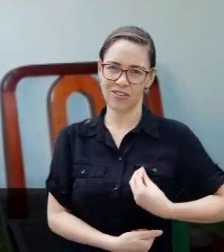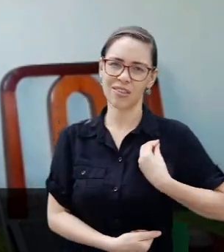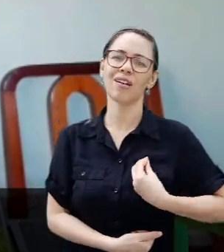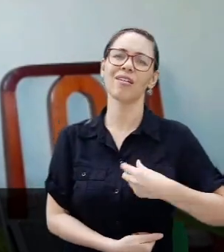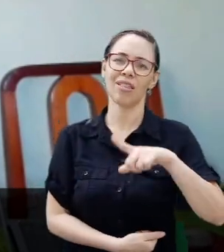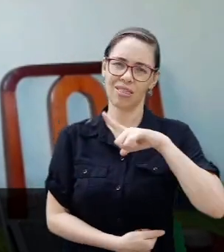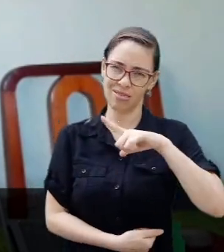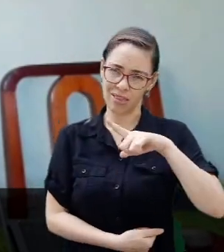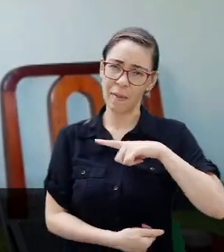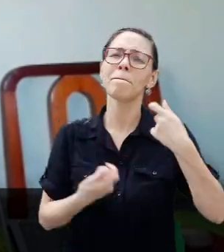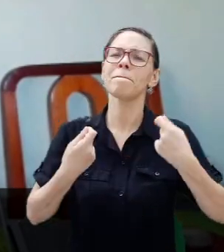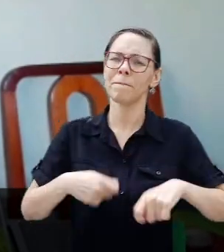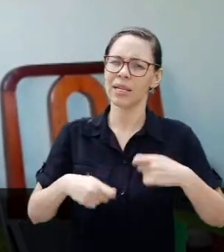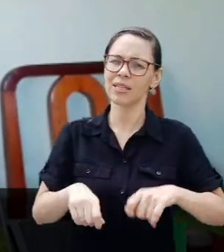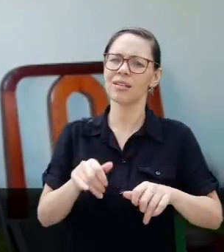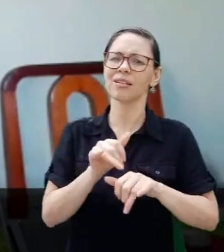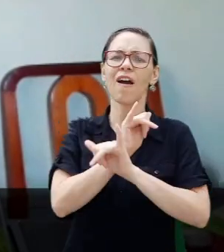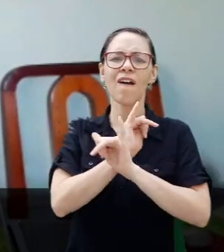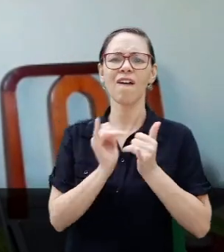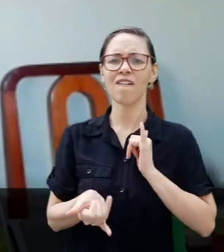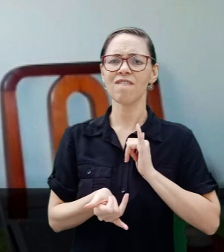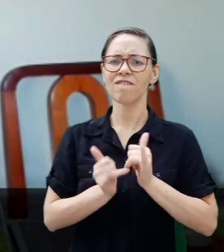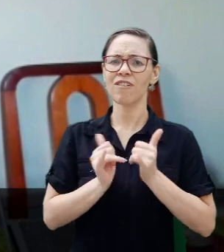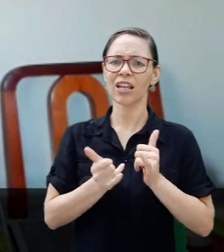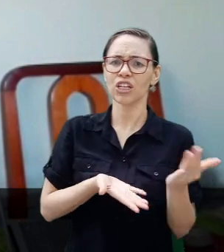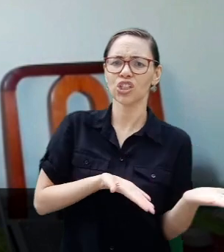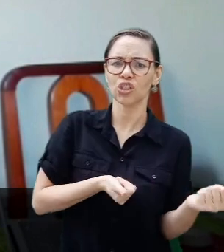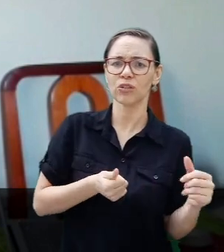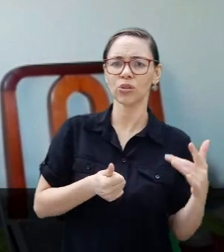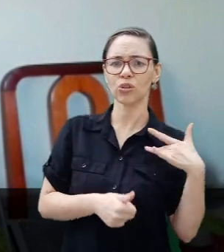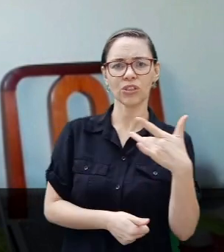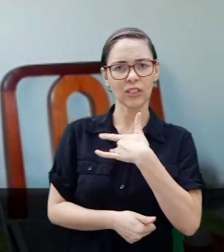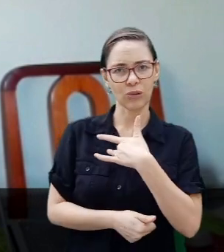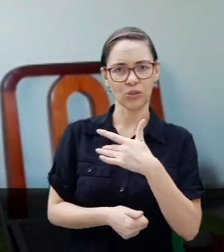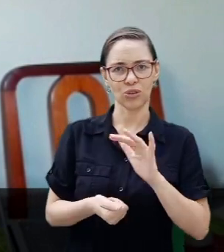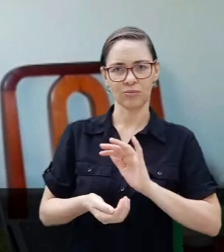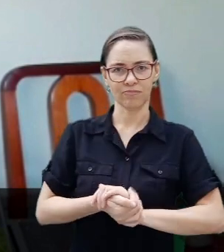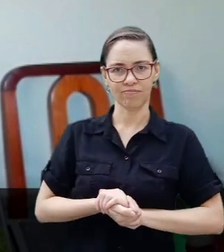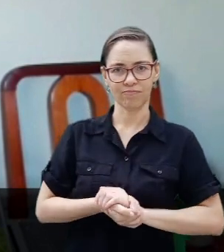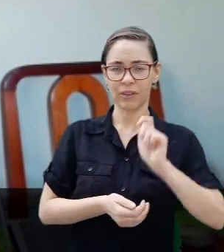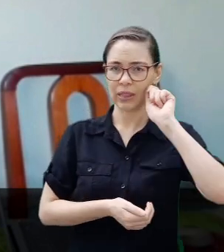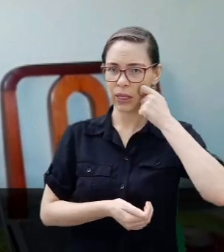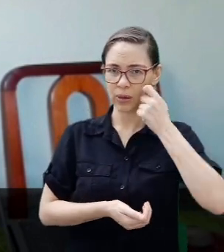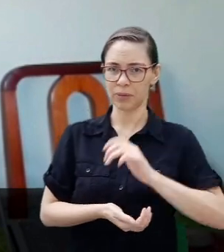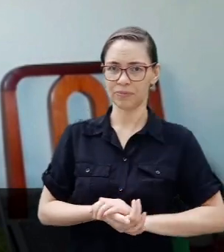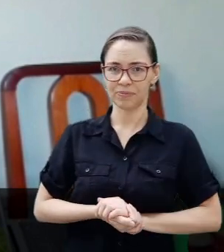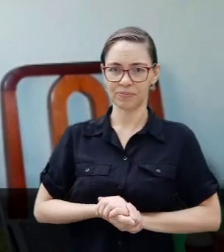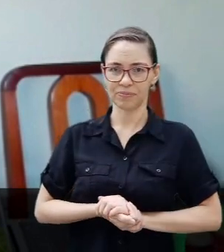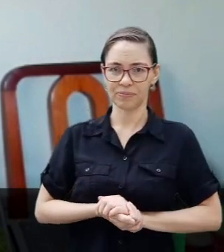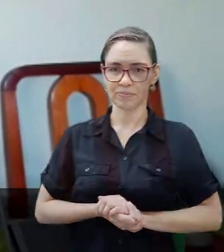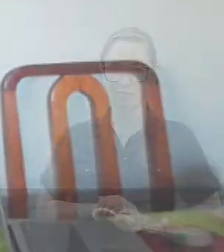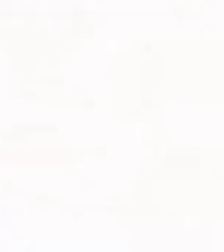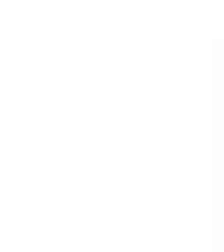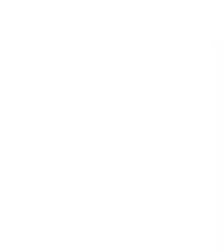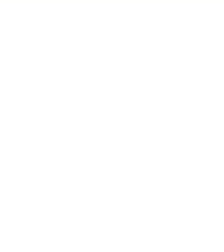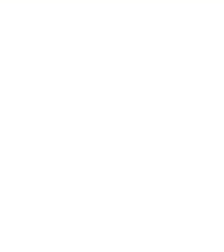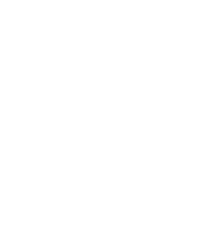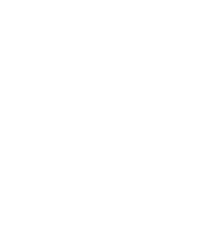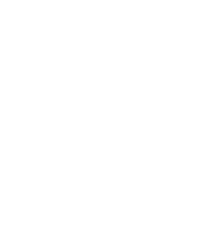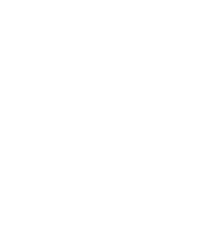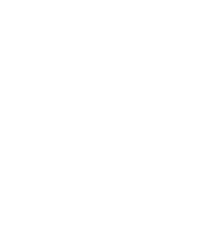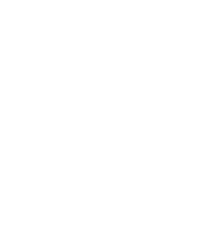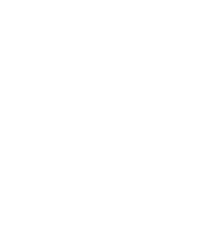juventude atribui para a vida. A gente precisa falar de juventude, a gente precisa falar de saúde mental da população negra.